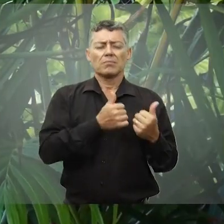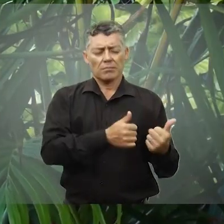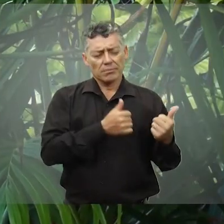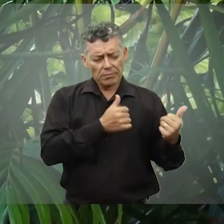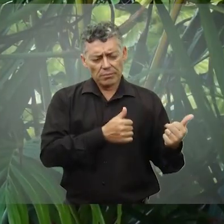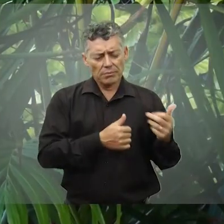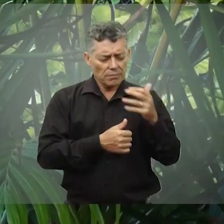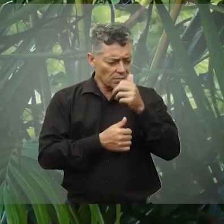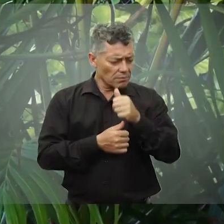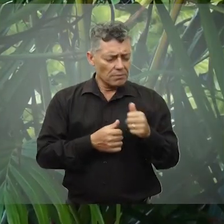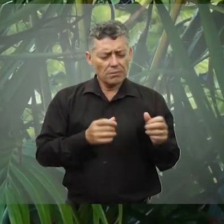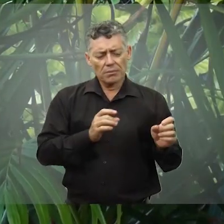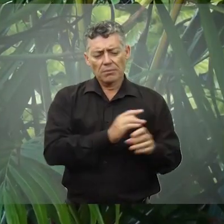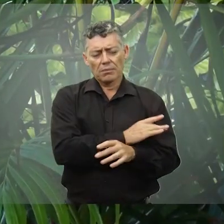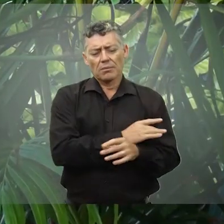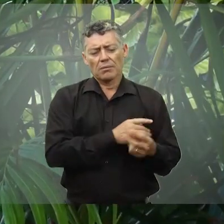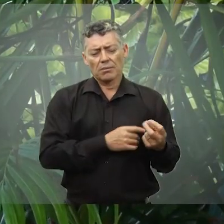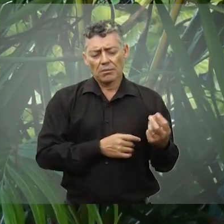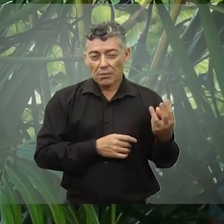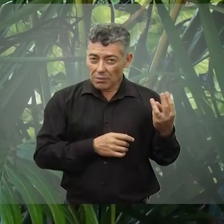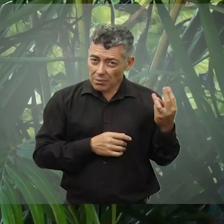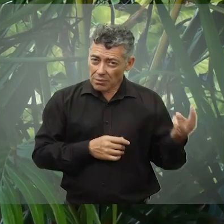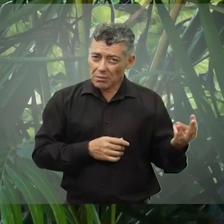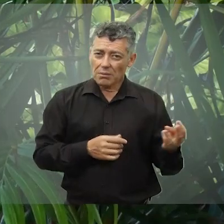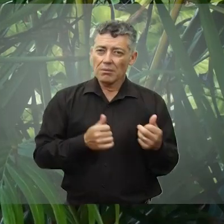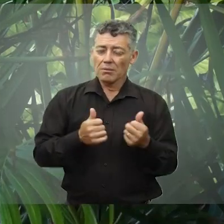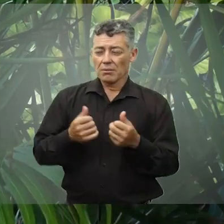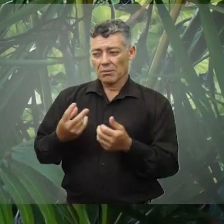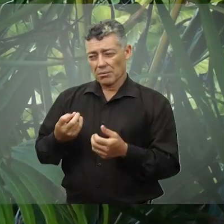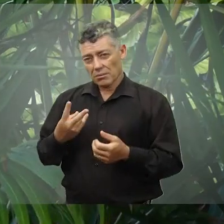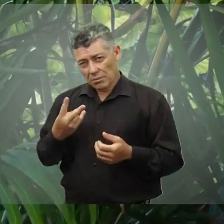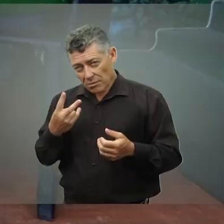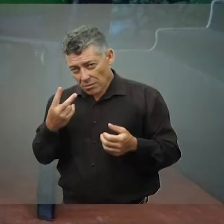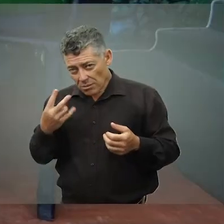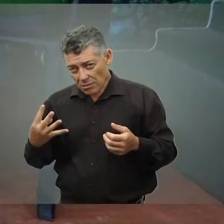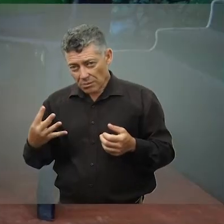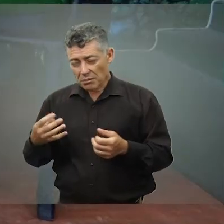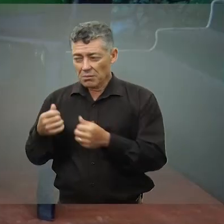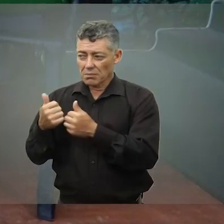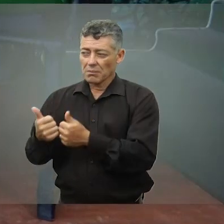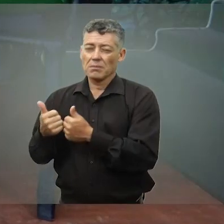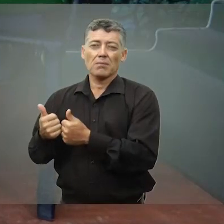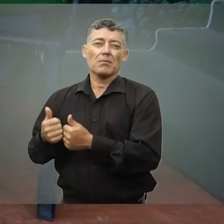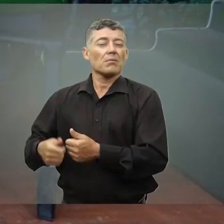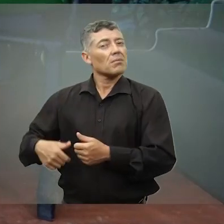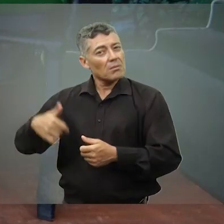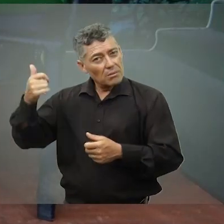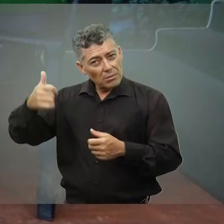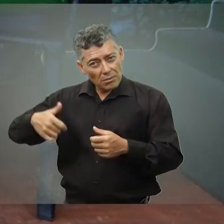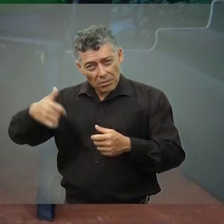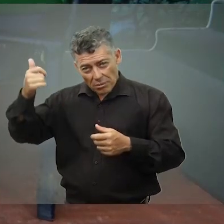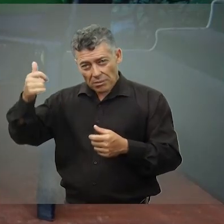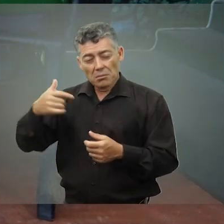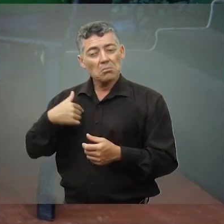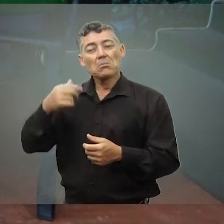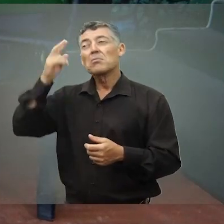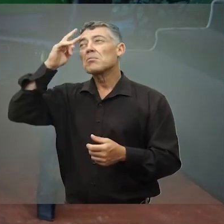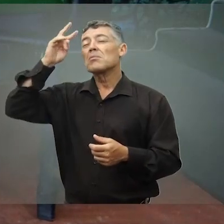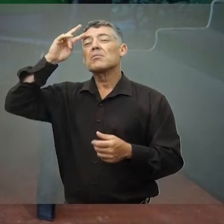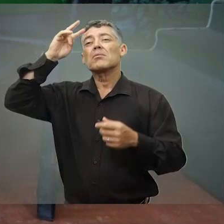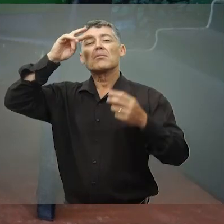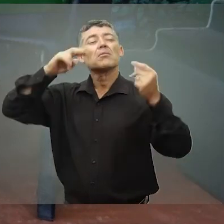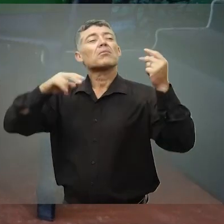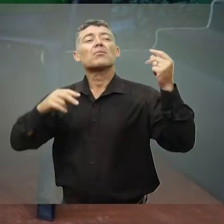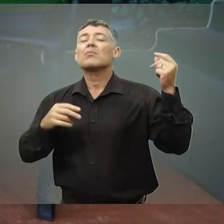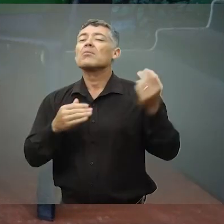Então, terminei o ano 2023 muito bem. Estou começando o ano 2024 da melhor maneira possível. Eu não me recordo quando foi que eu tive